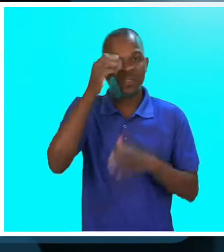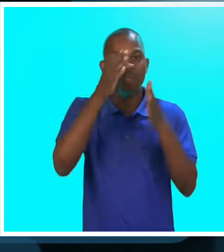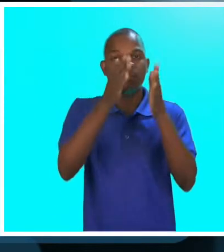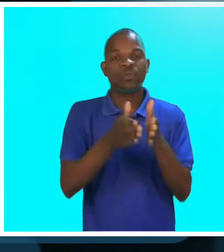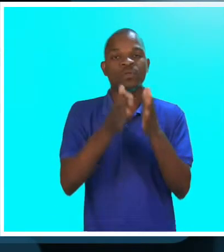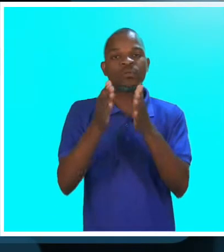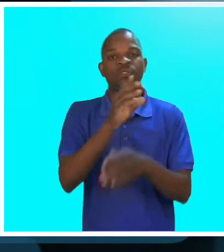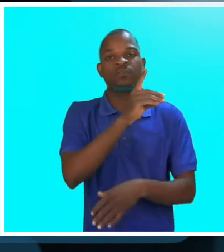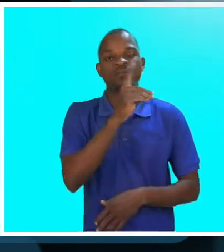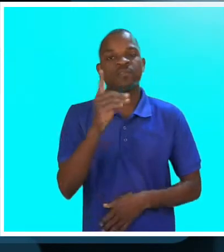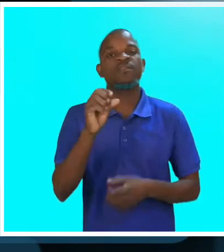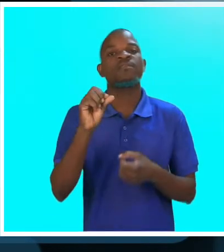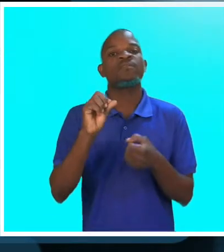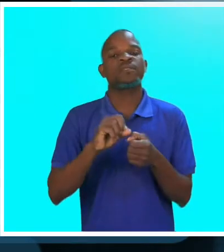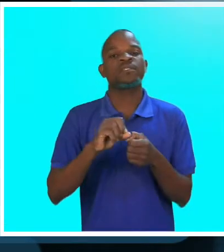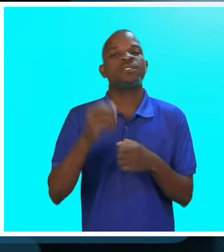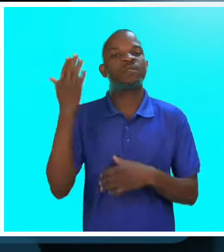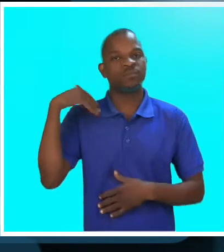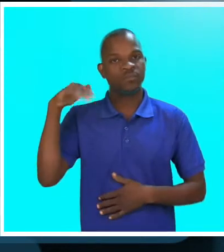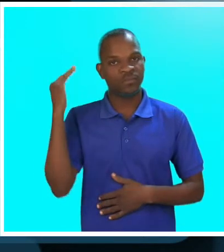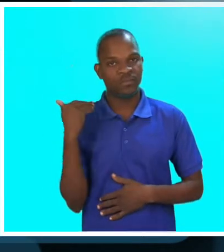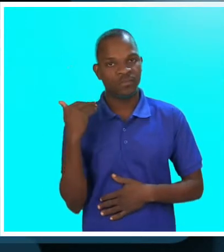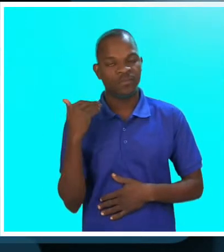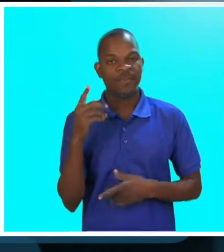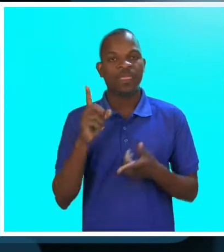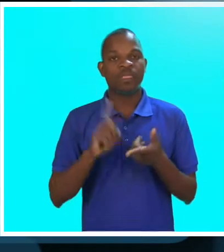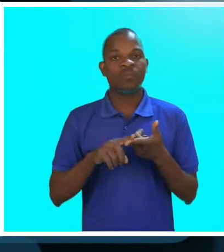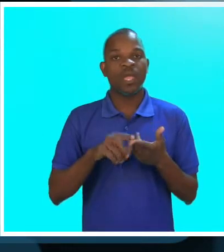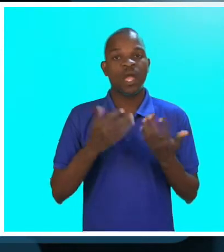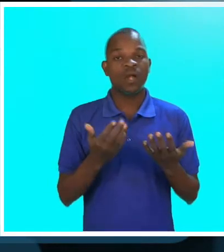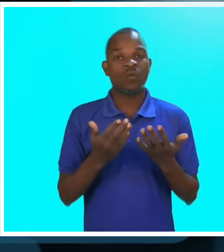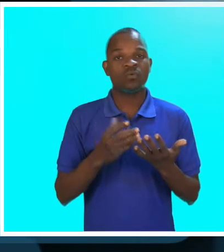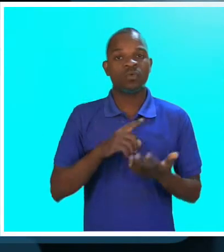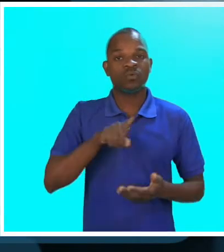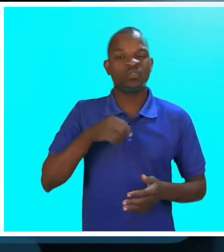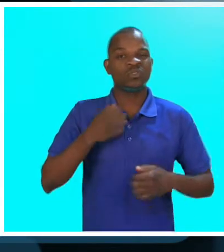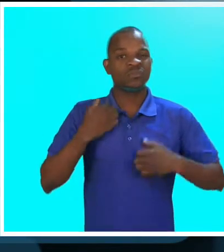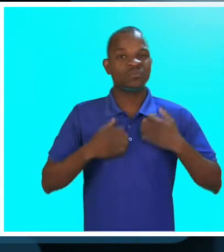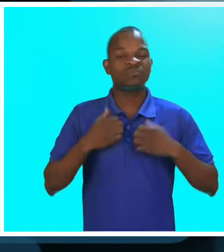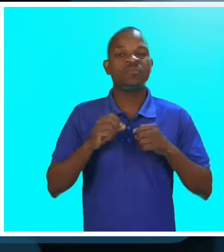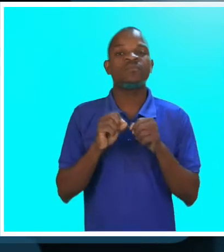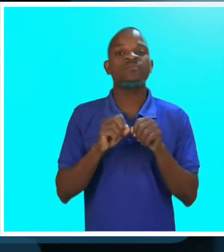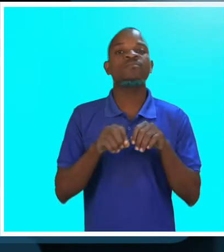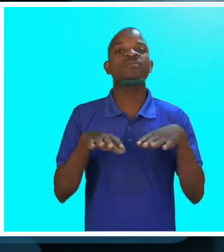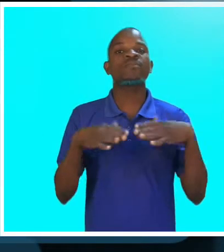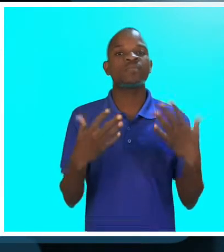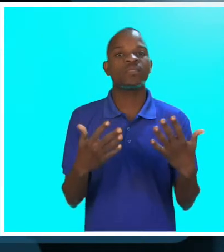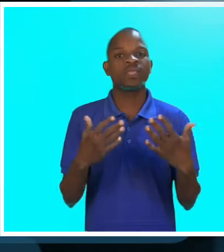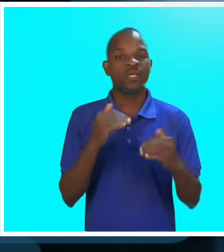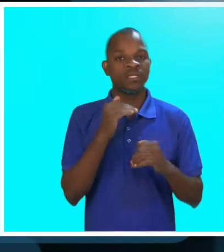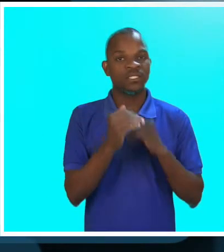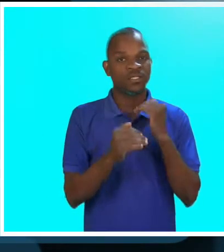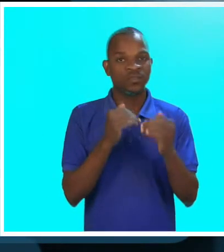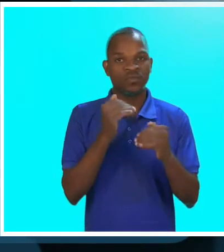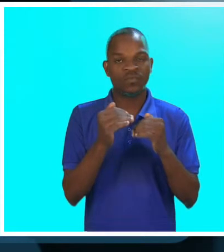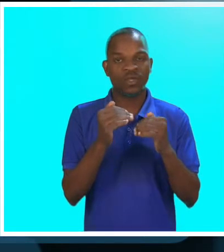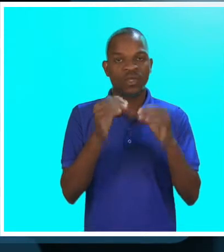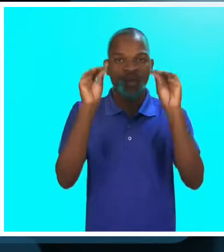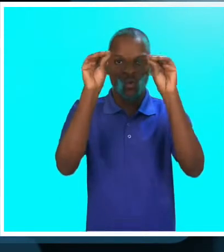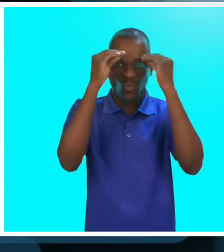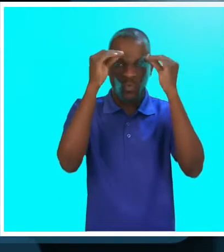mercado de emprego raramente as pessoas com deficiência e tenham acesso então a nossa aposta hoje em dia é